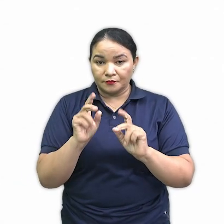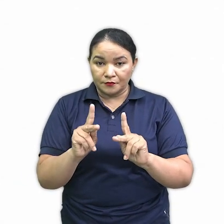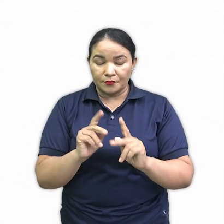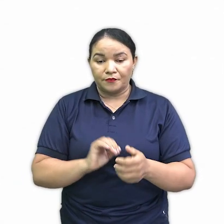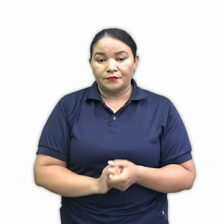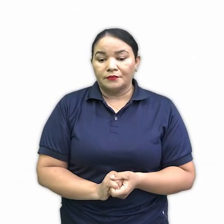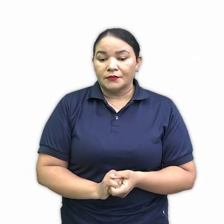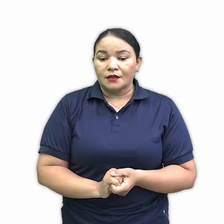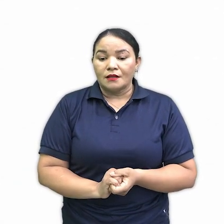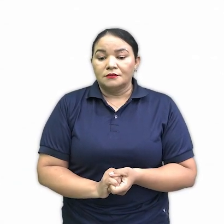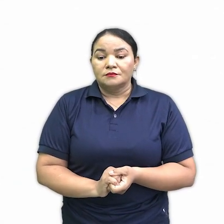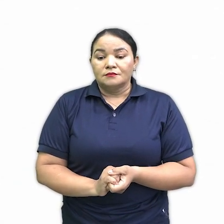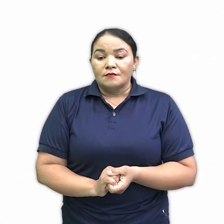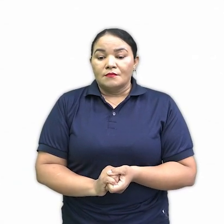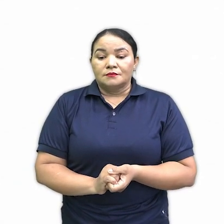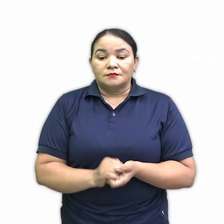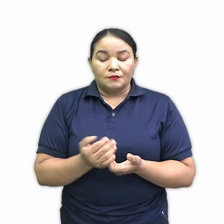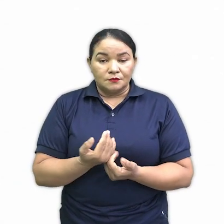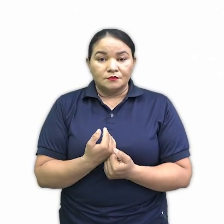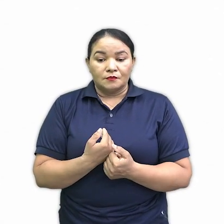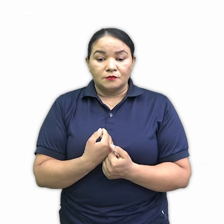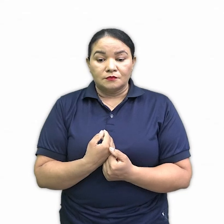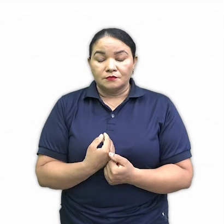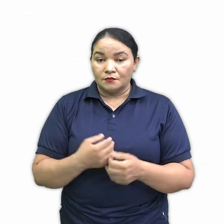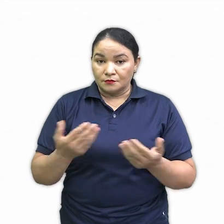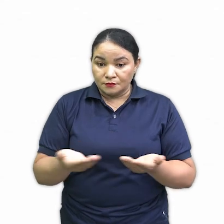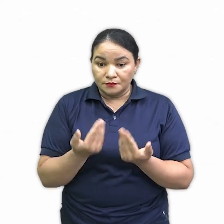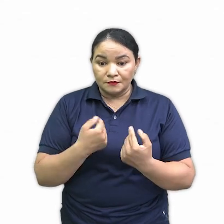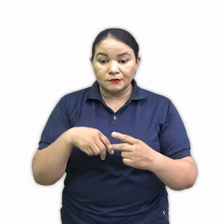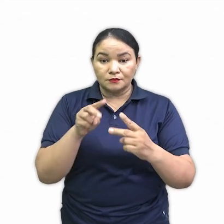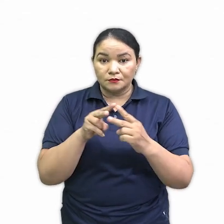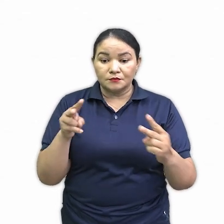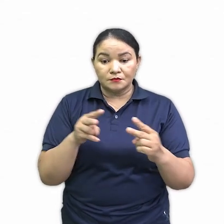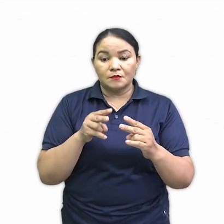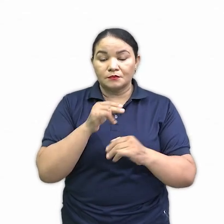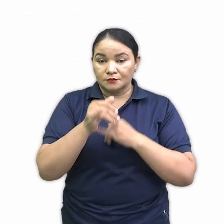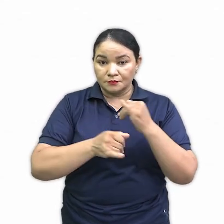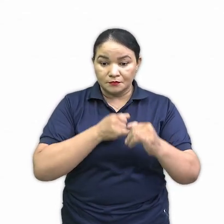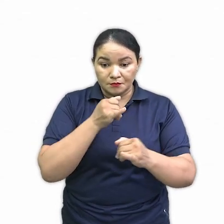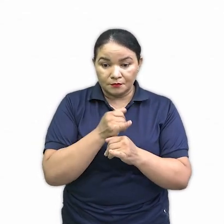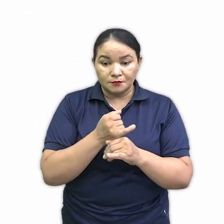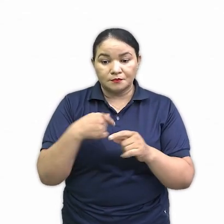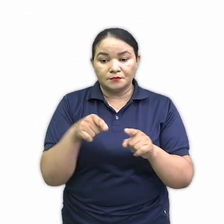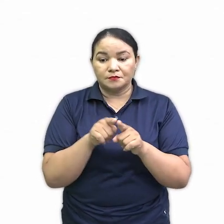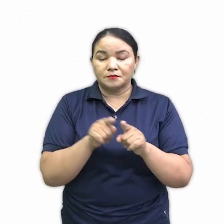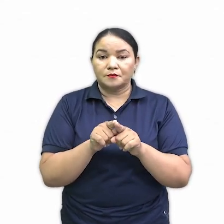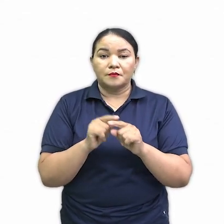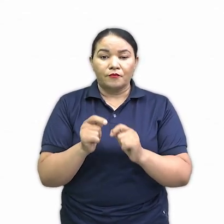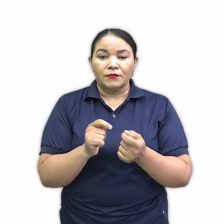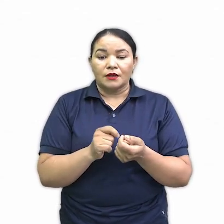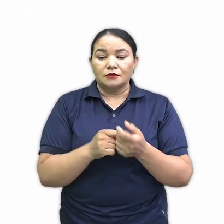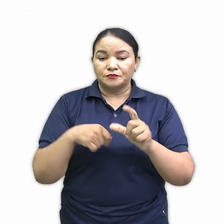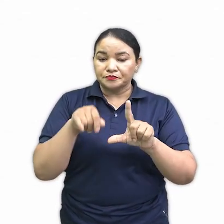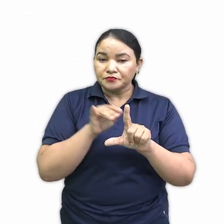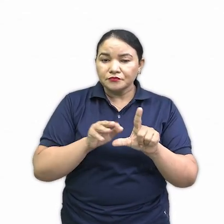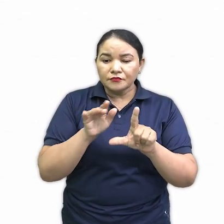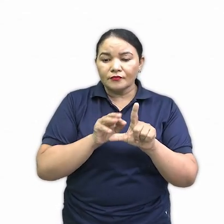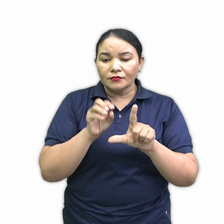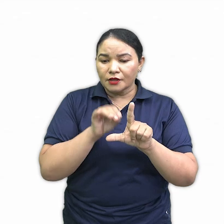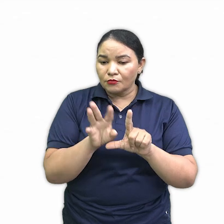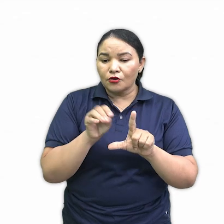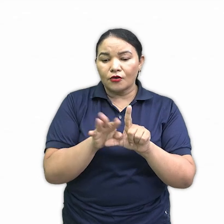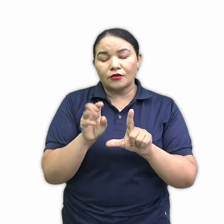Então, eu coloquei aqui online articles and blogs. Nós temos esses artigos online, eles podem